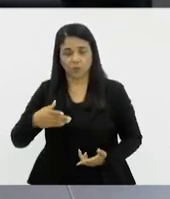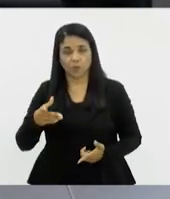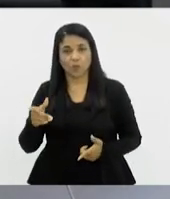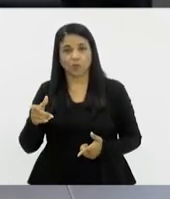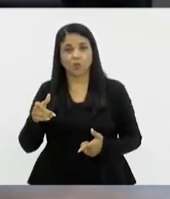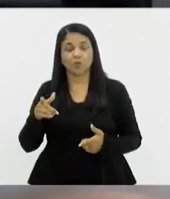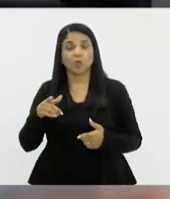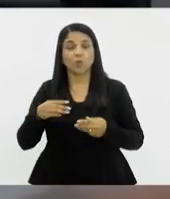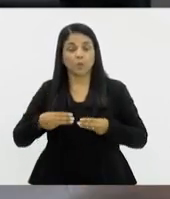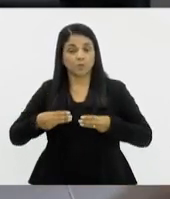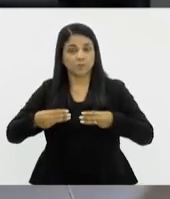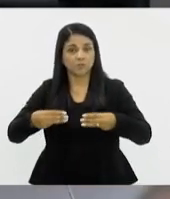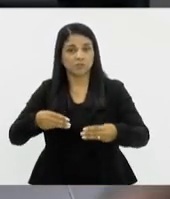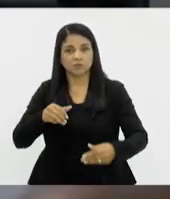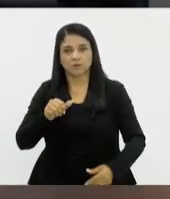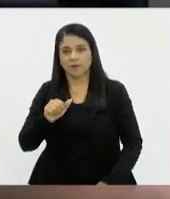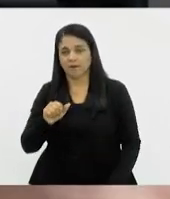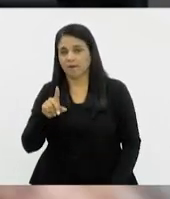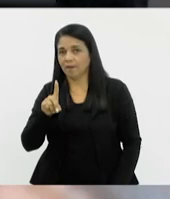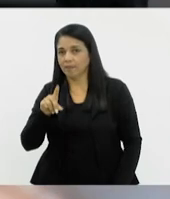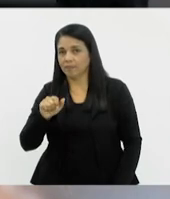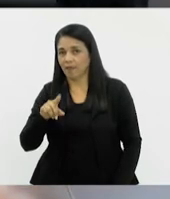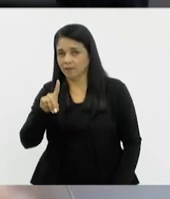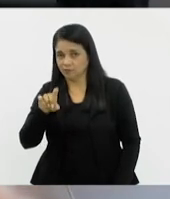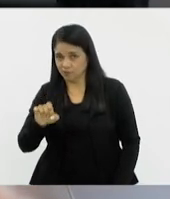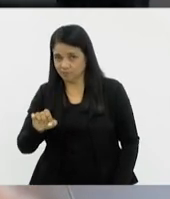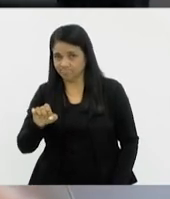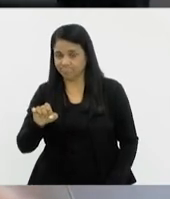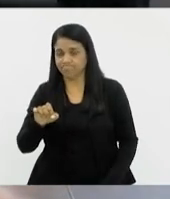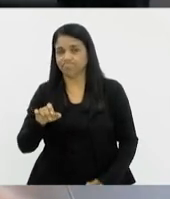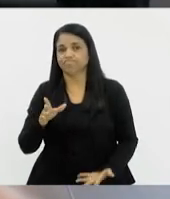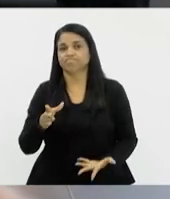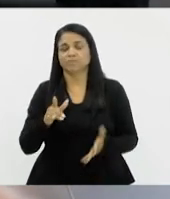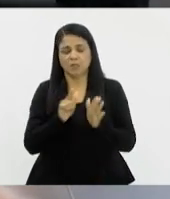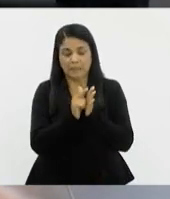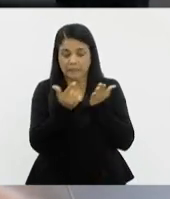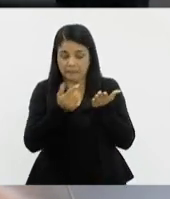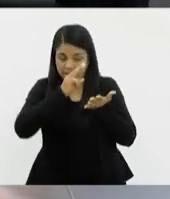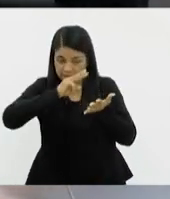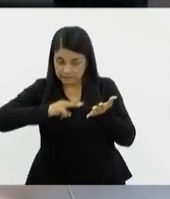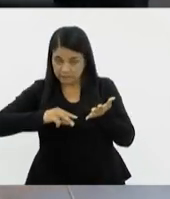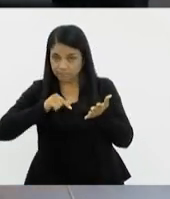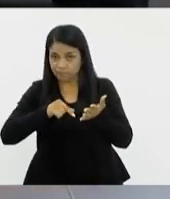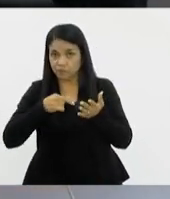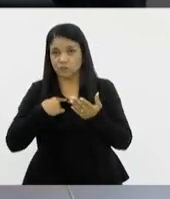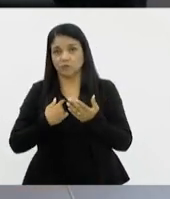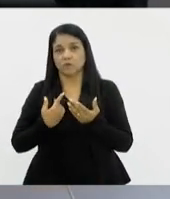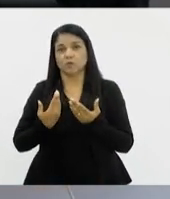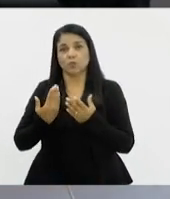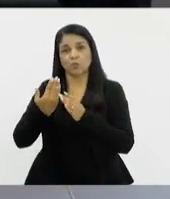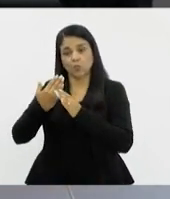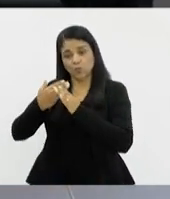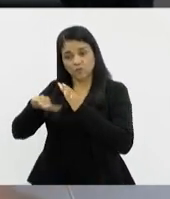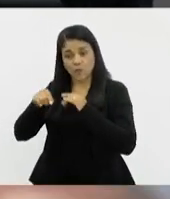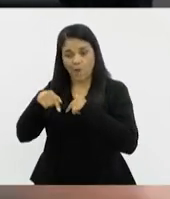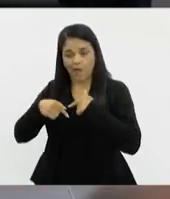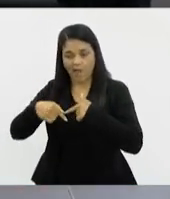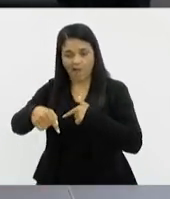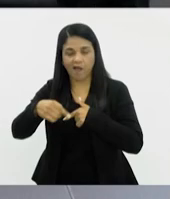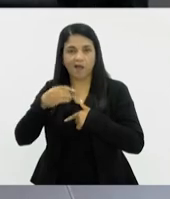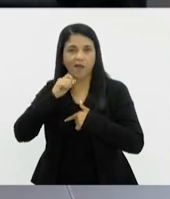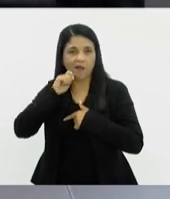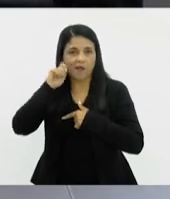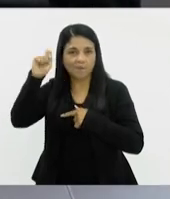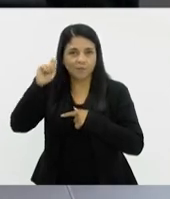Haddad, são no jornal. E o envio agora em abril